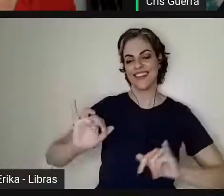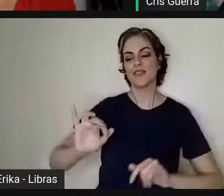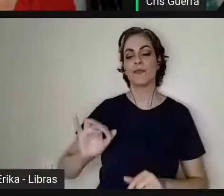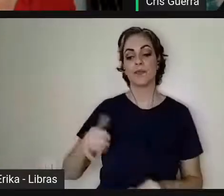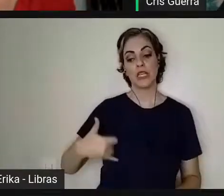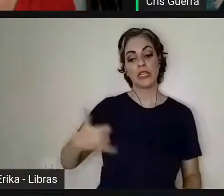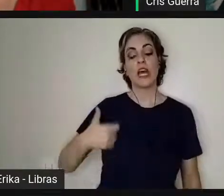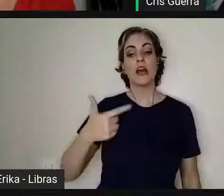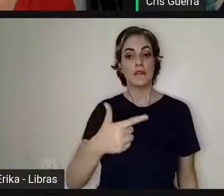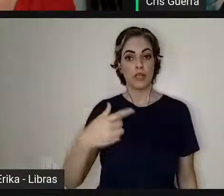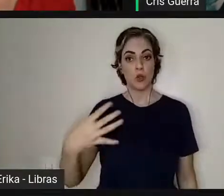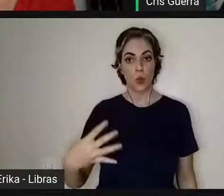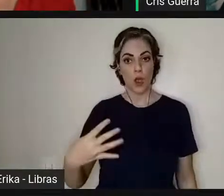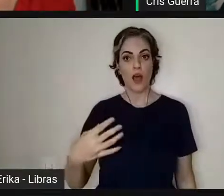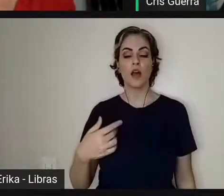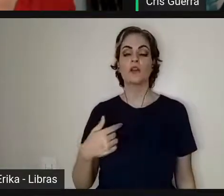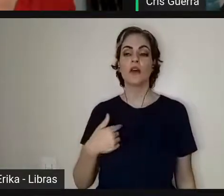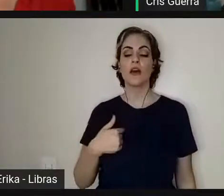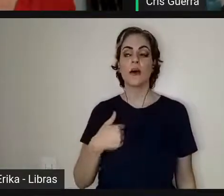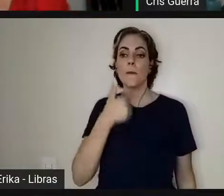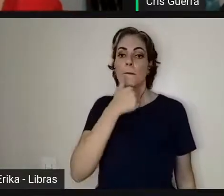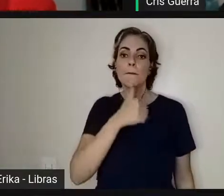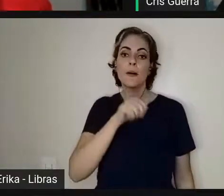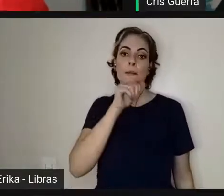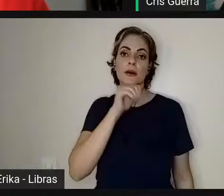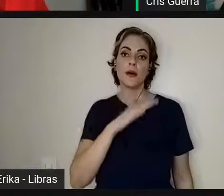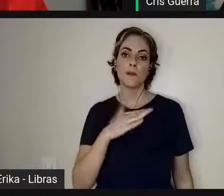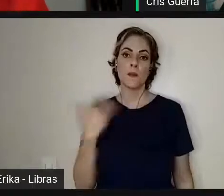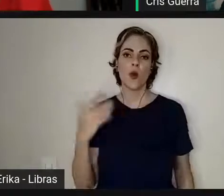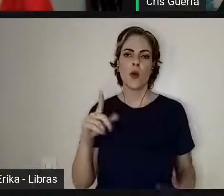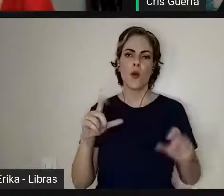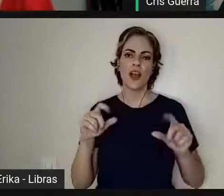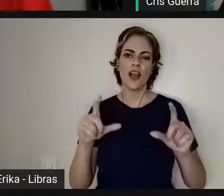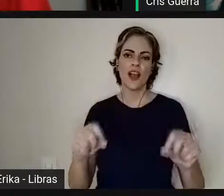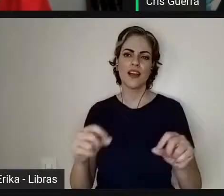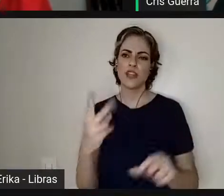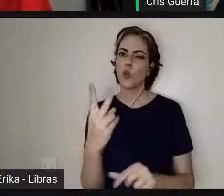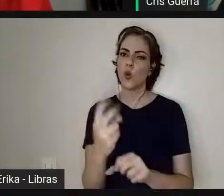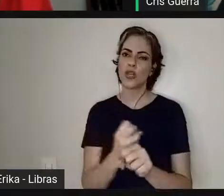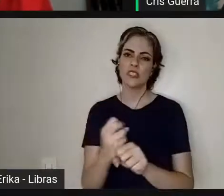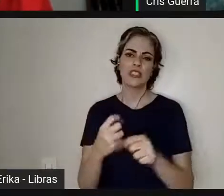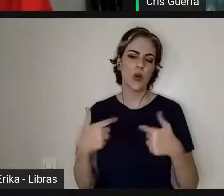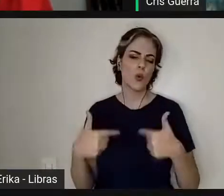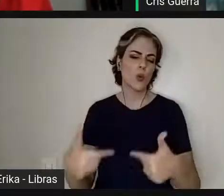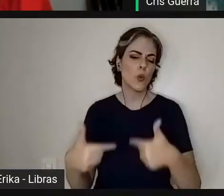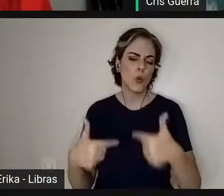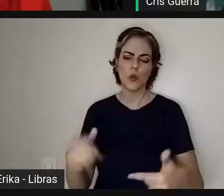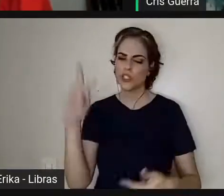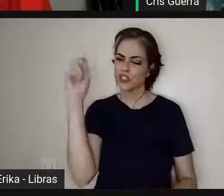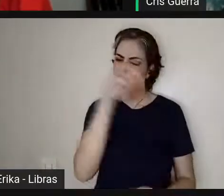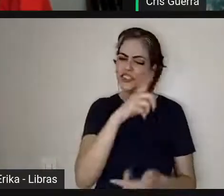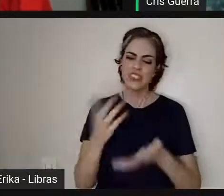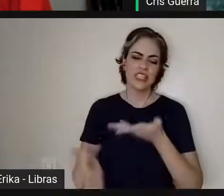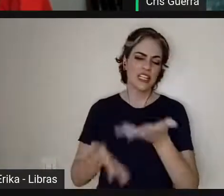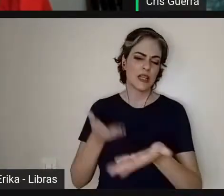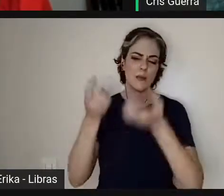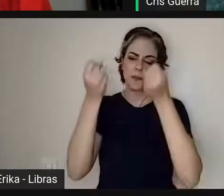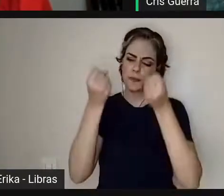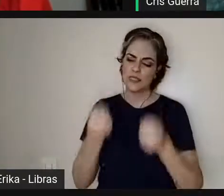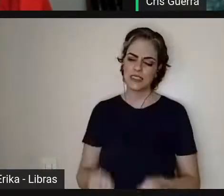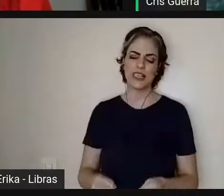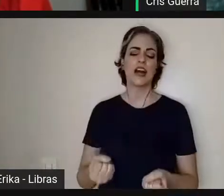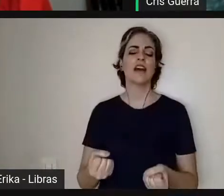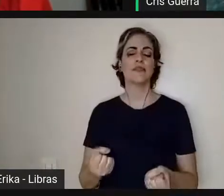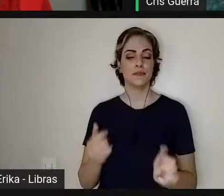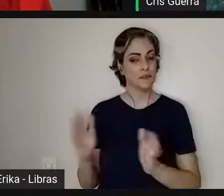mãe morreu de câncer depois de 2 anos lutando contra a doença. Foi um período muito difícil, e nessa